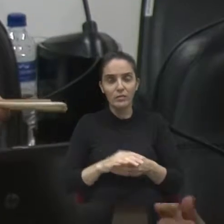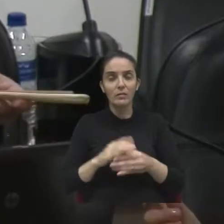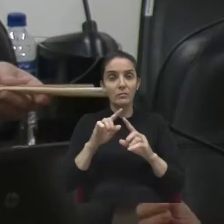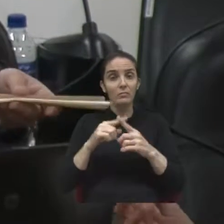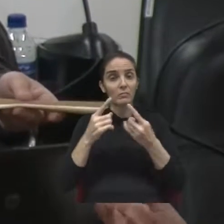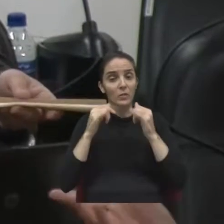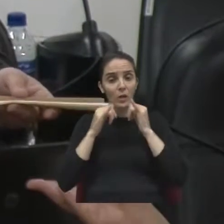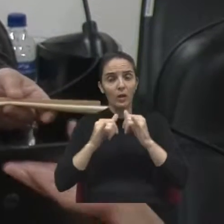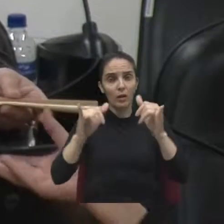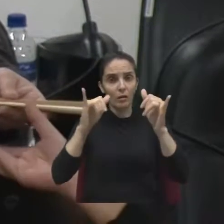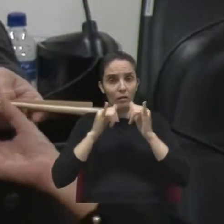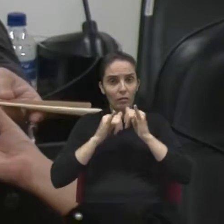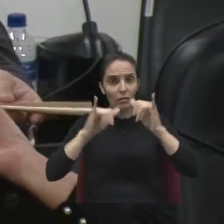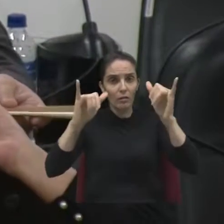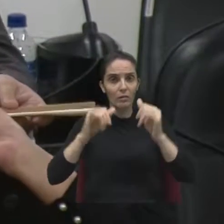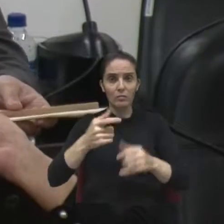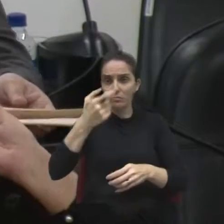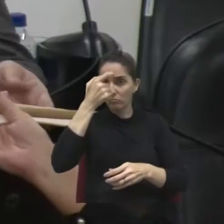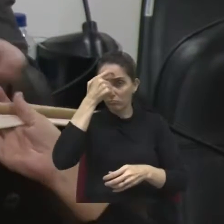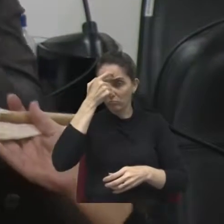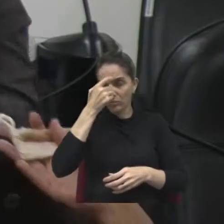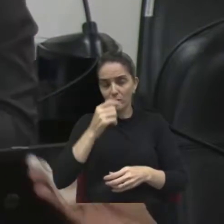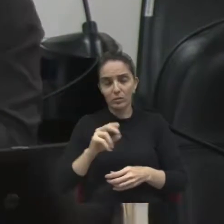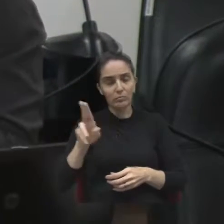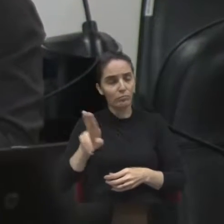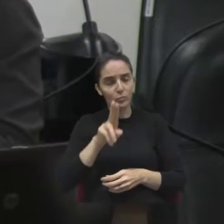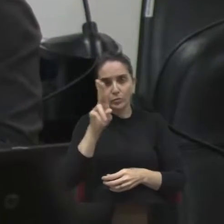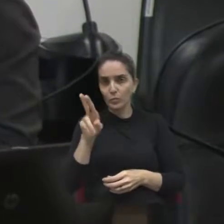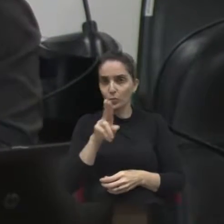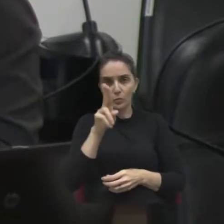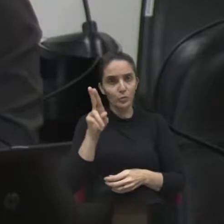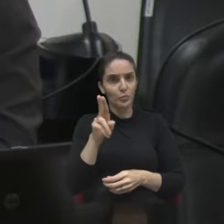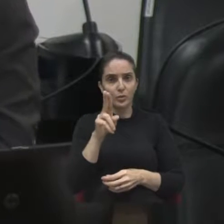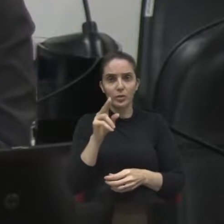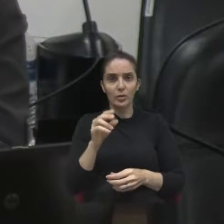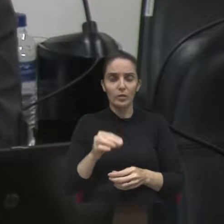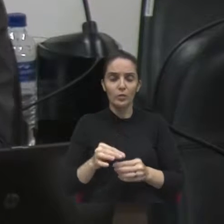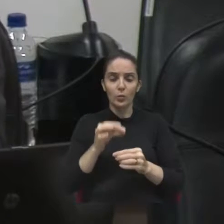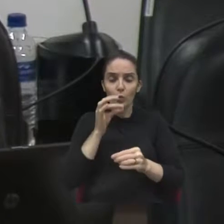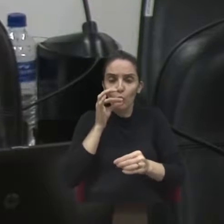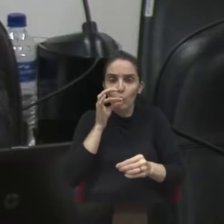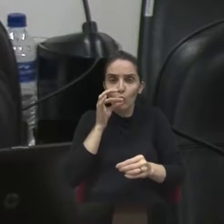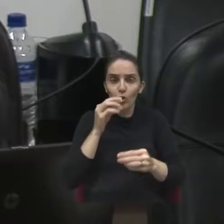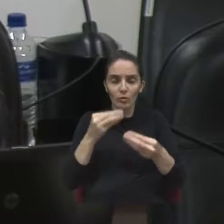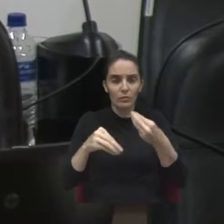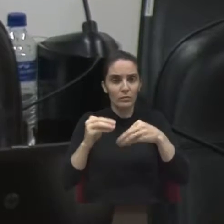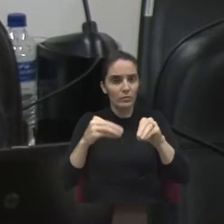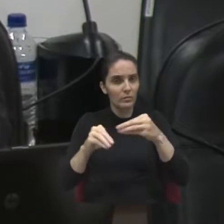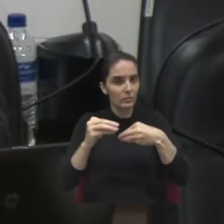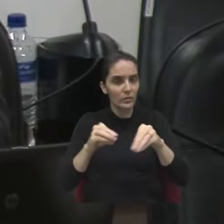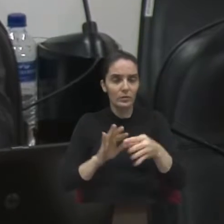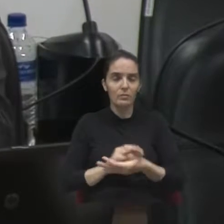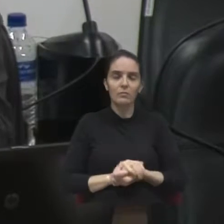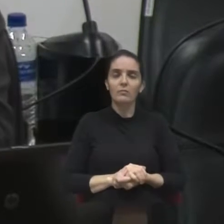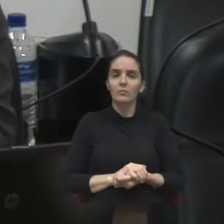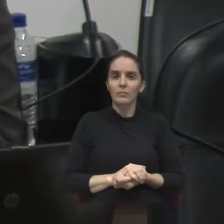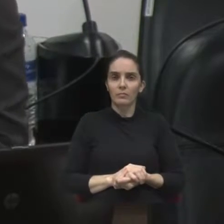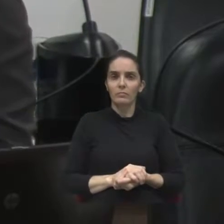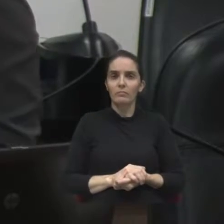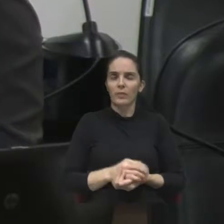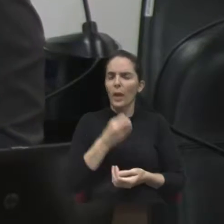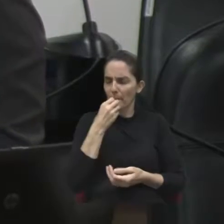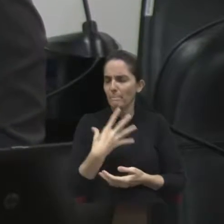conscientização para que não se use, né, o canudo de plástico. Então, veja bem, é um grande desafio, como já